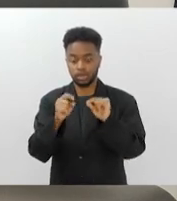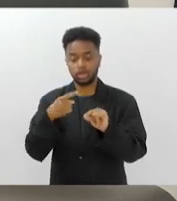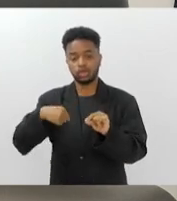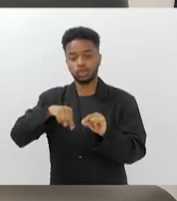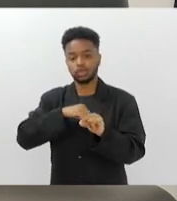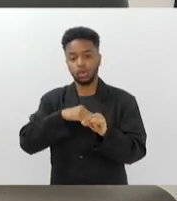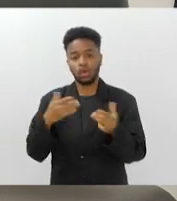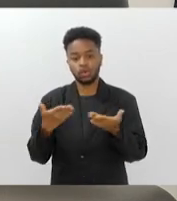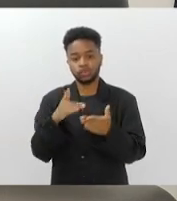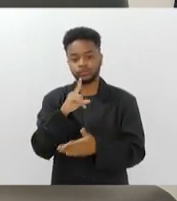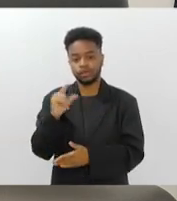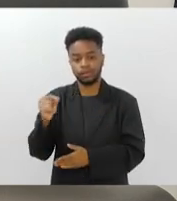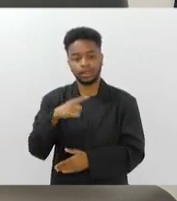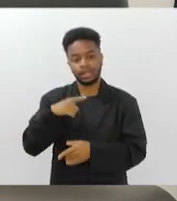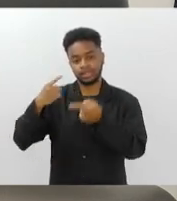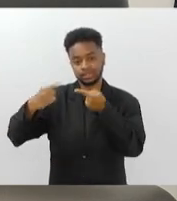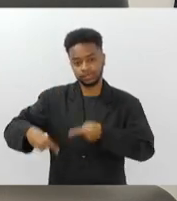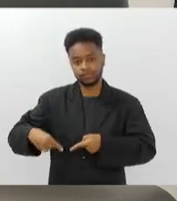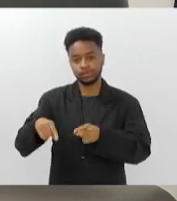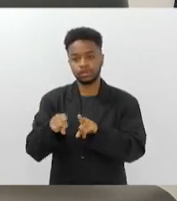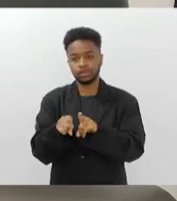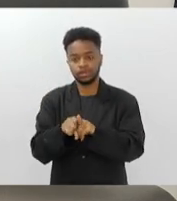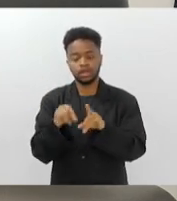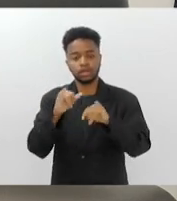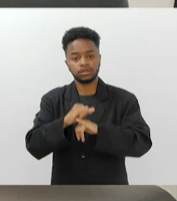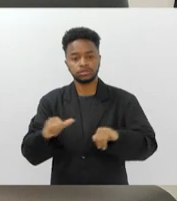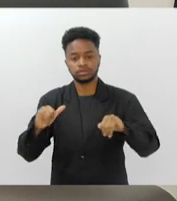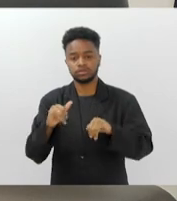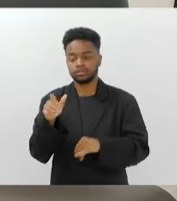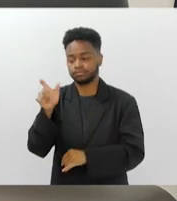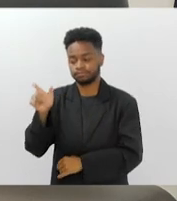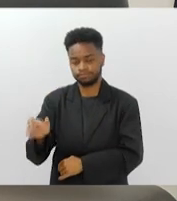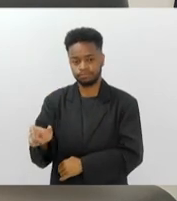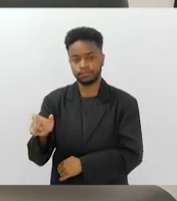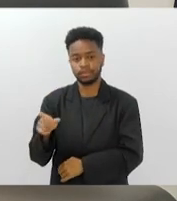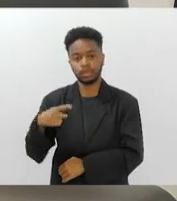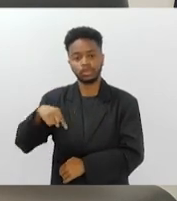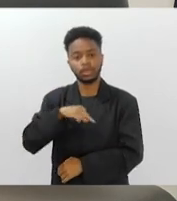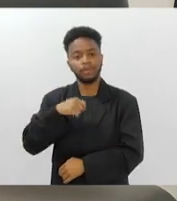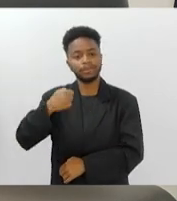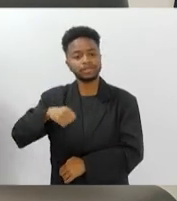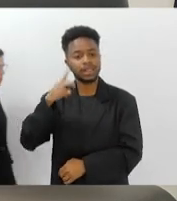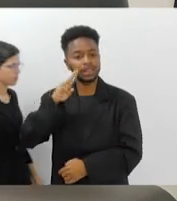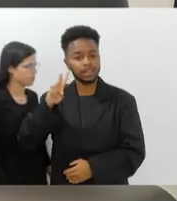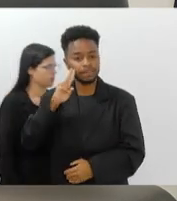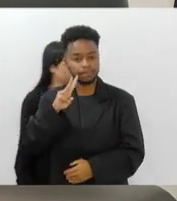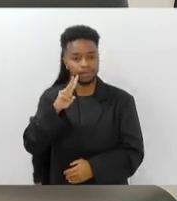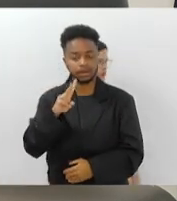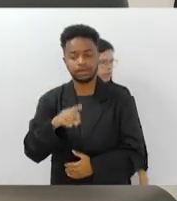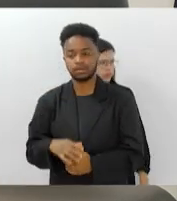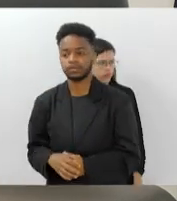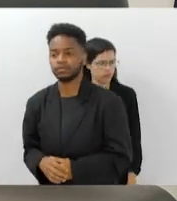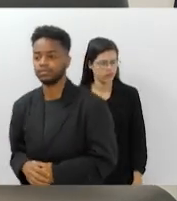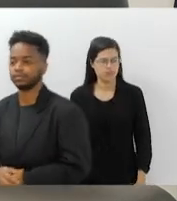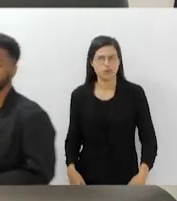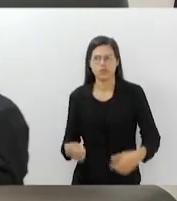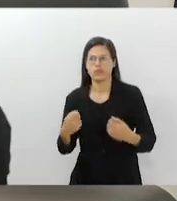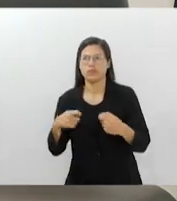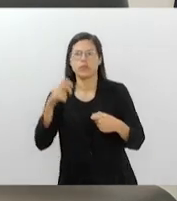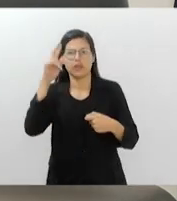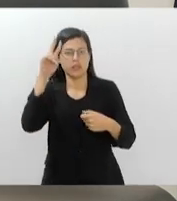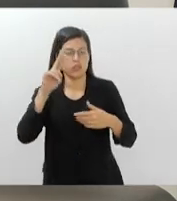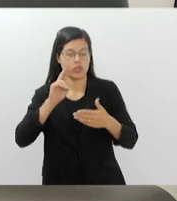aqui com esse desafio dizer paga o Carlos biga que a gente tem que lembrar que essa questão do fundo de combate à pobreza